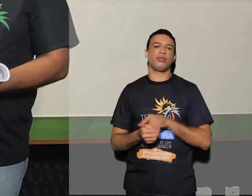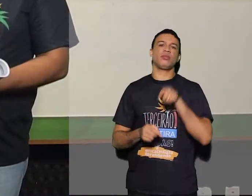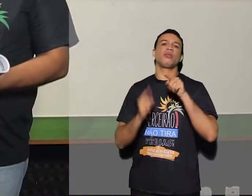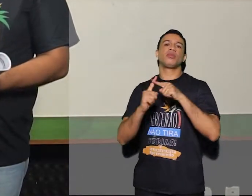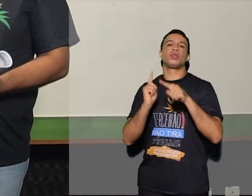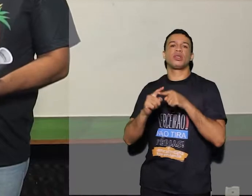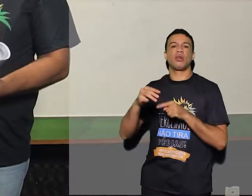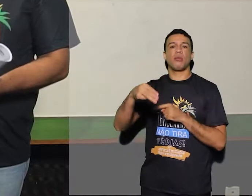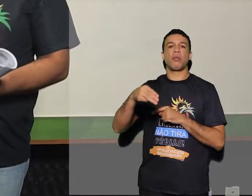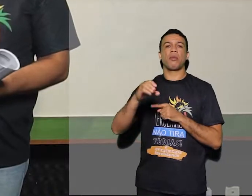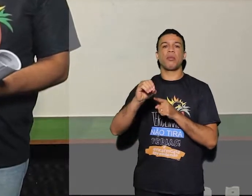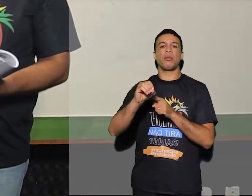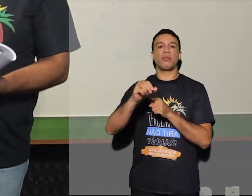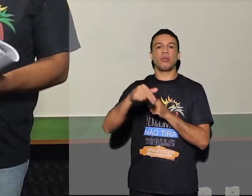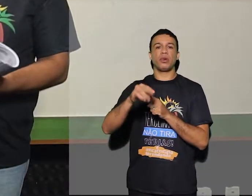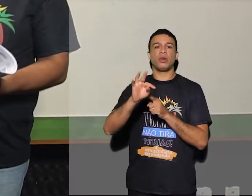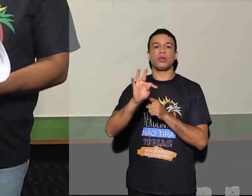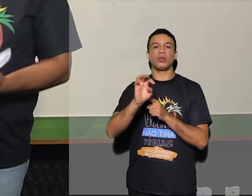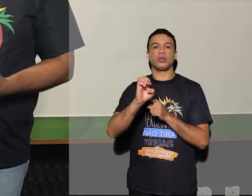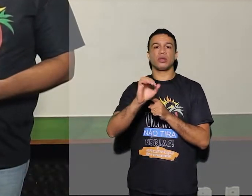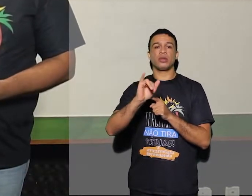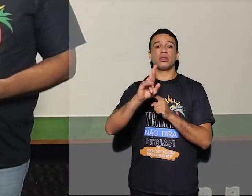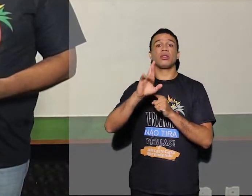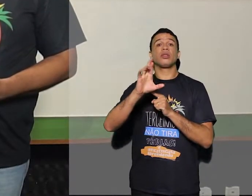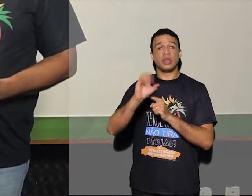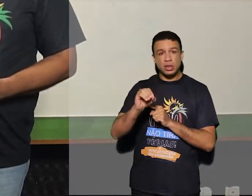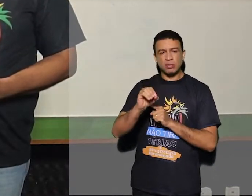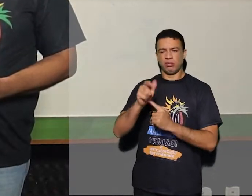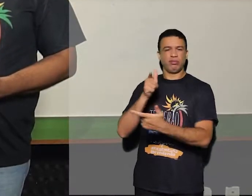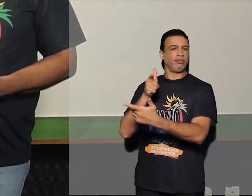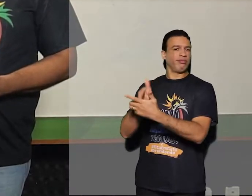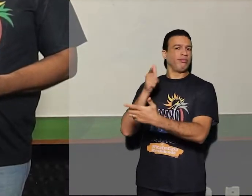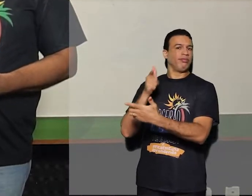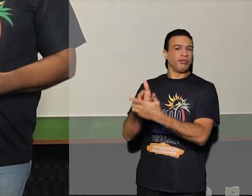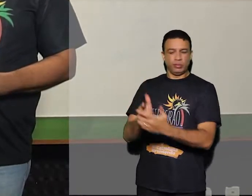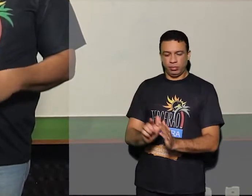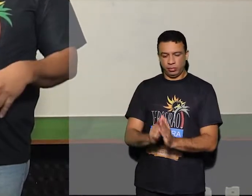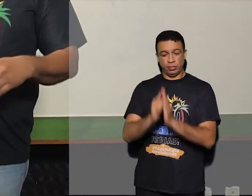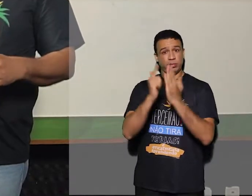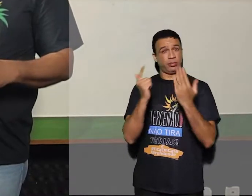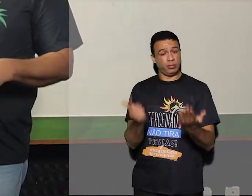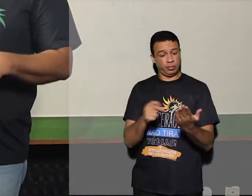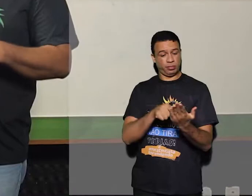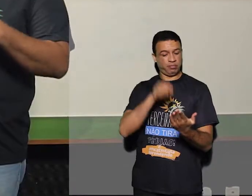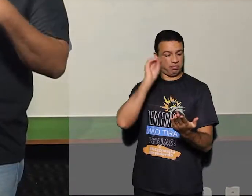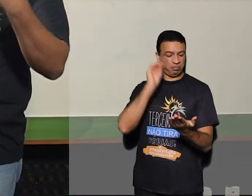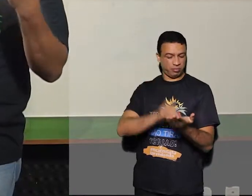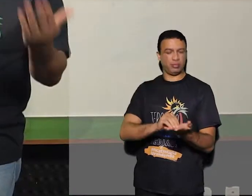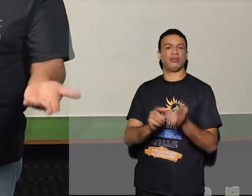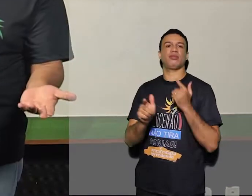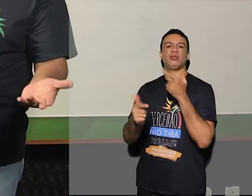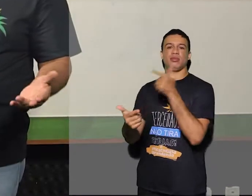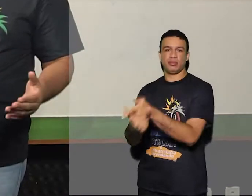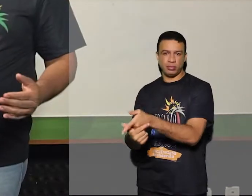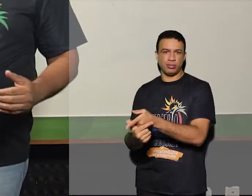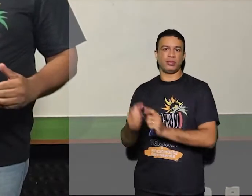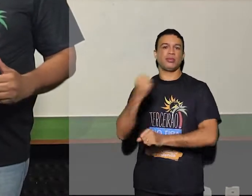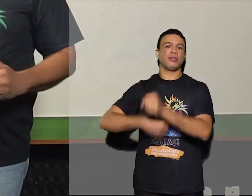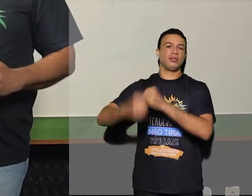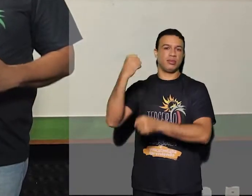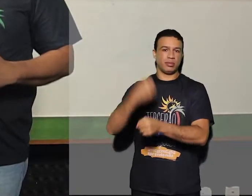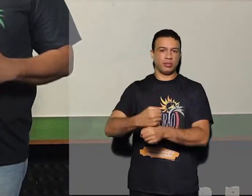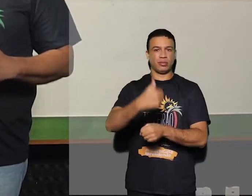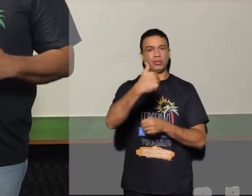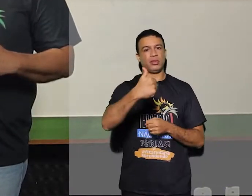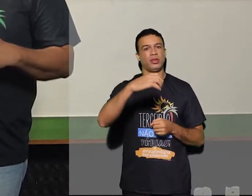Lobato com duras críticas no jornal. E a ideia era justamente, na Semana de Arte Moderna, que aconteceu em 1922, criar